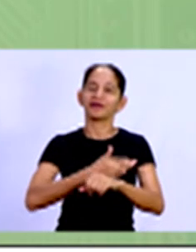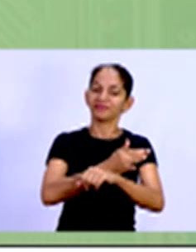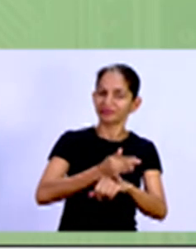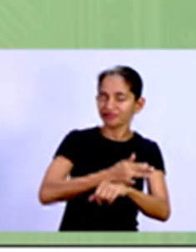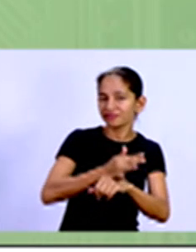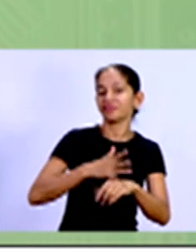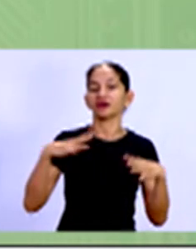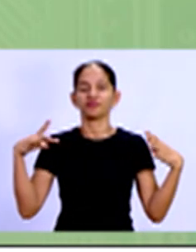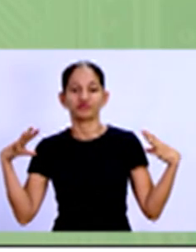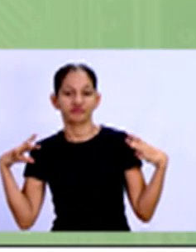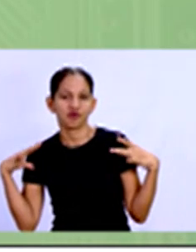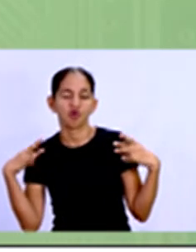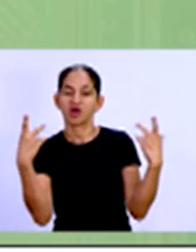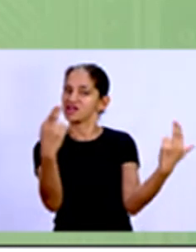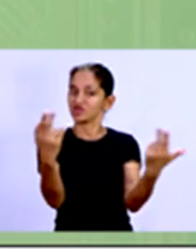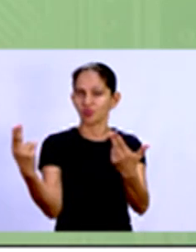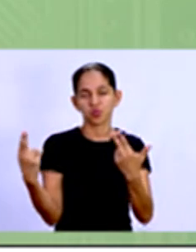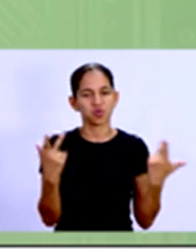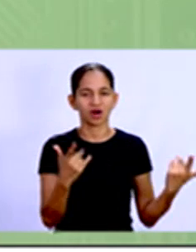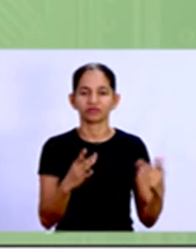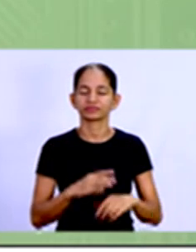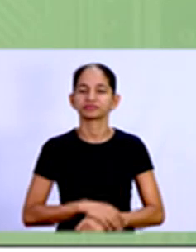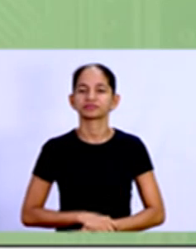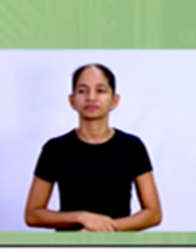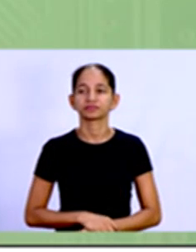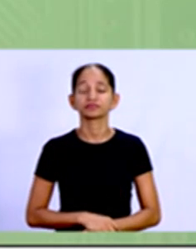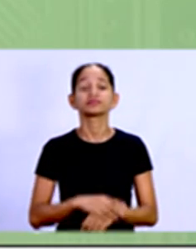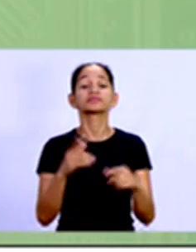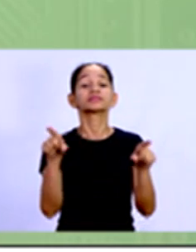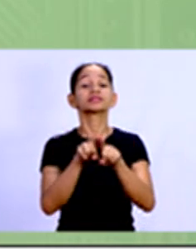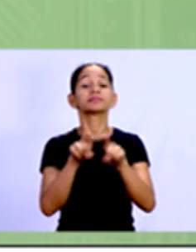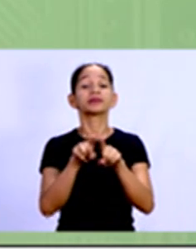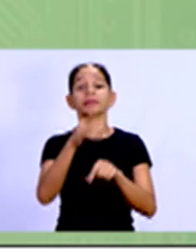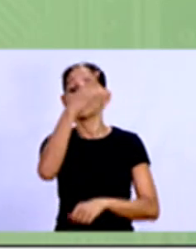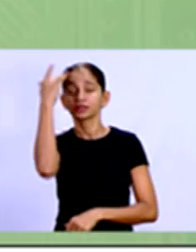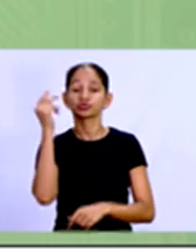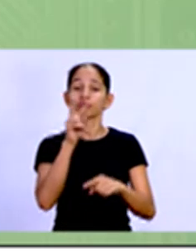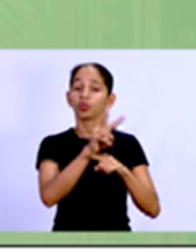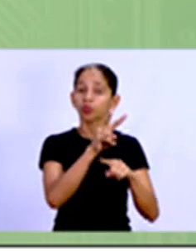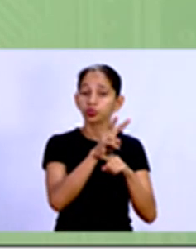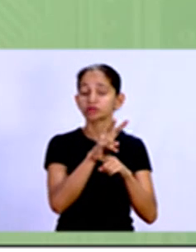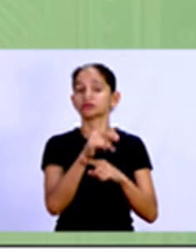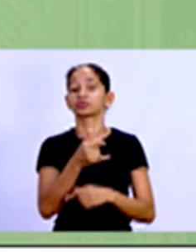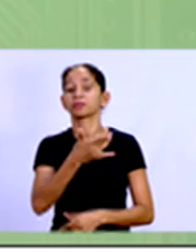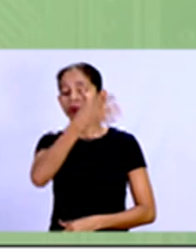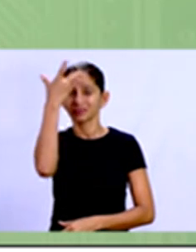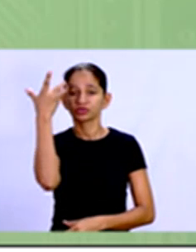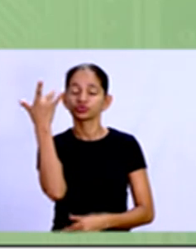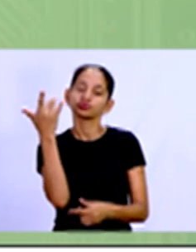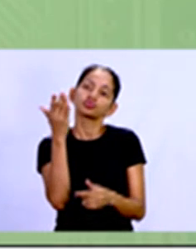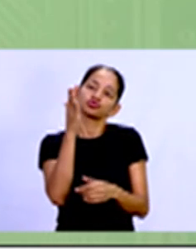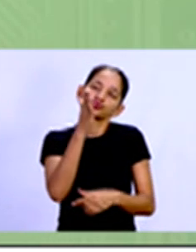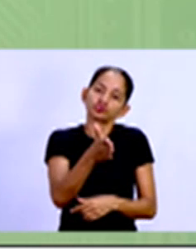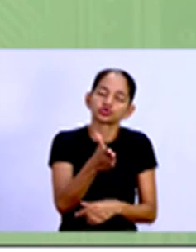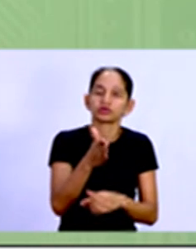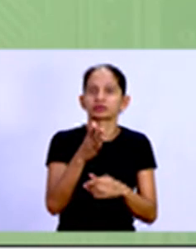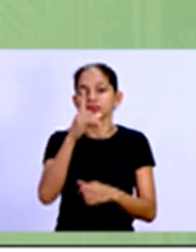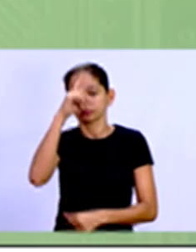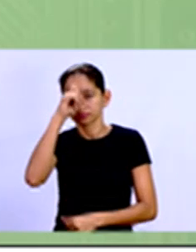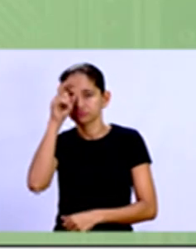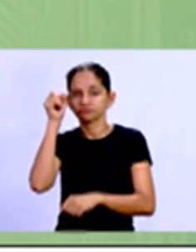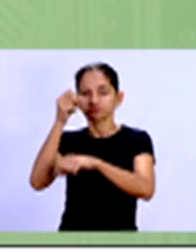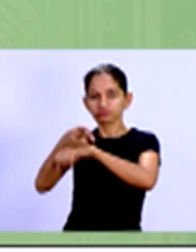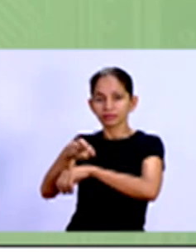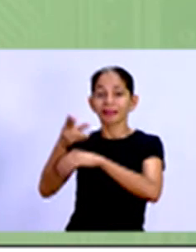e de folga como qualquer outro trabalhador. O cuidador que trabalha para uma pessoa jurídica, isso é, para um hospital